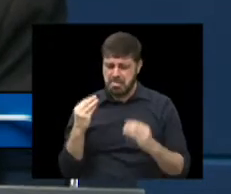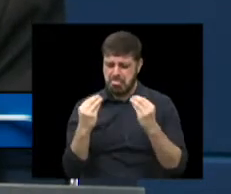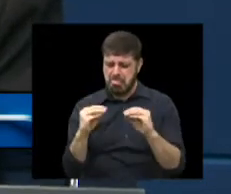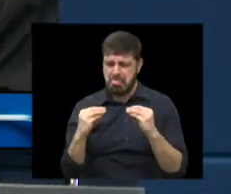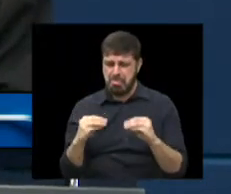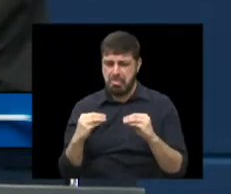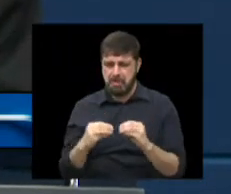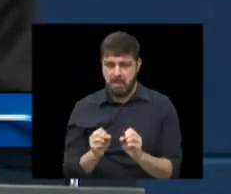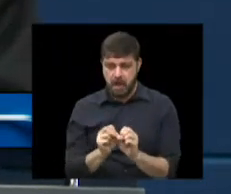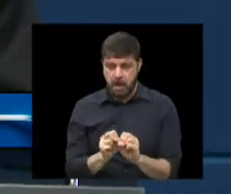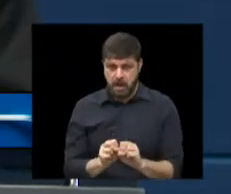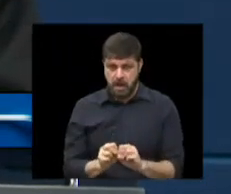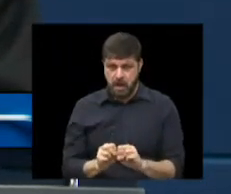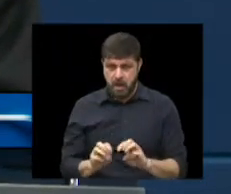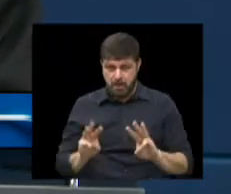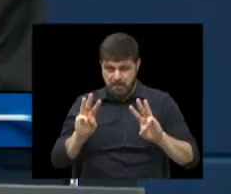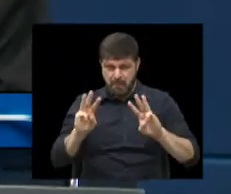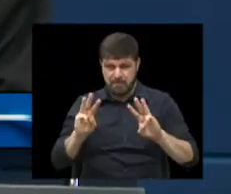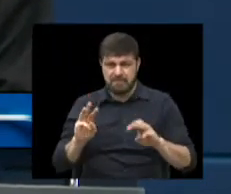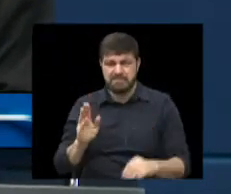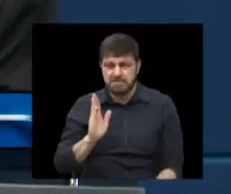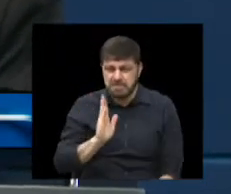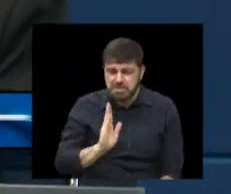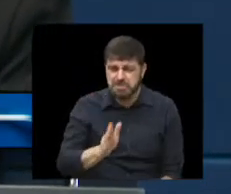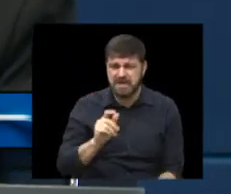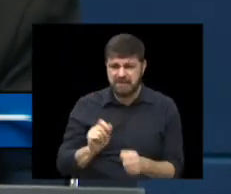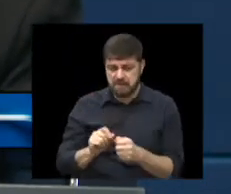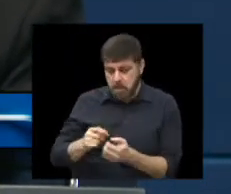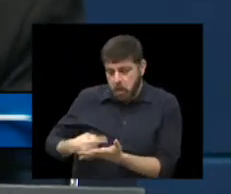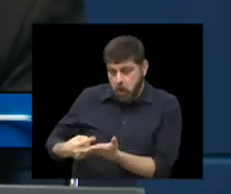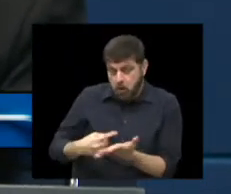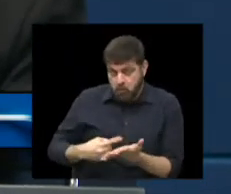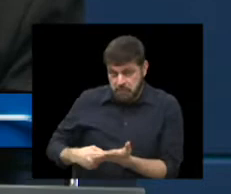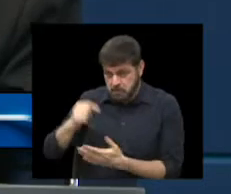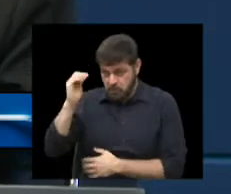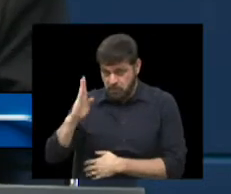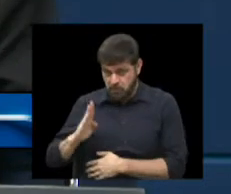a ONU já havia acordado com o Brasil do envio de